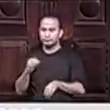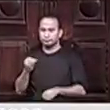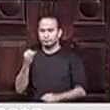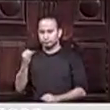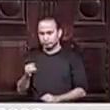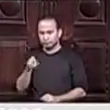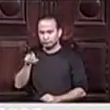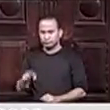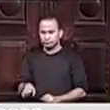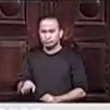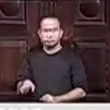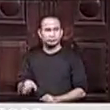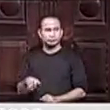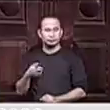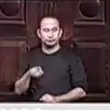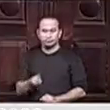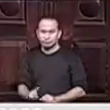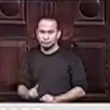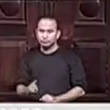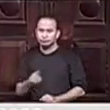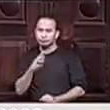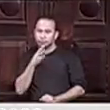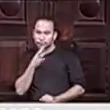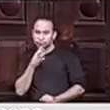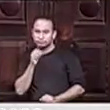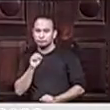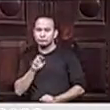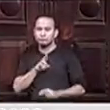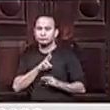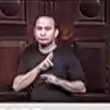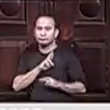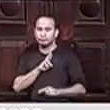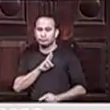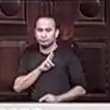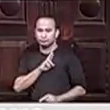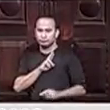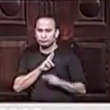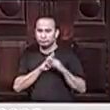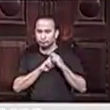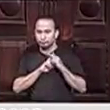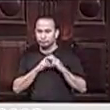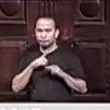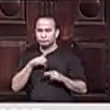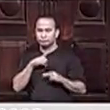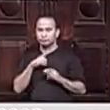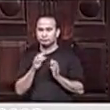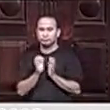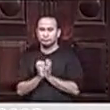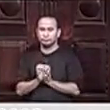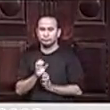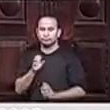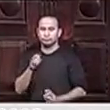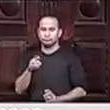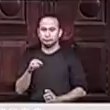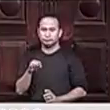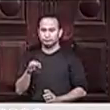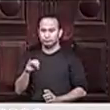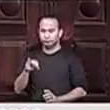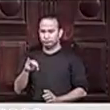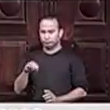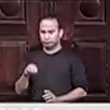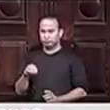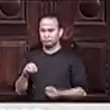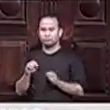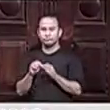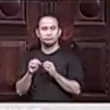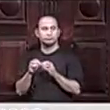necessária uma reflexão profunda pela responsabilidade histórica que tem o nosso partido, que foi criado num